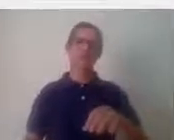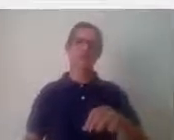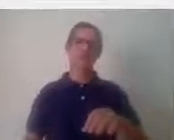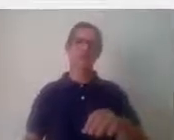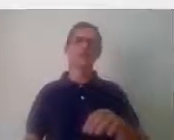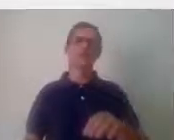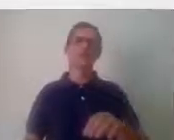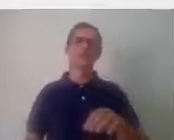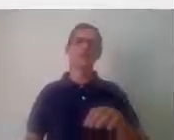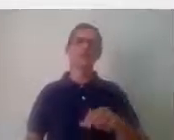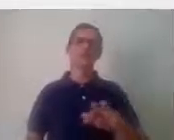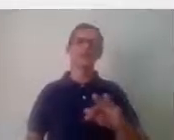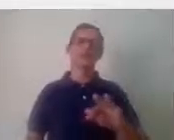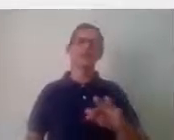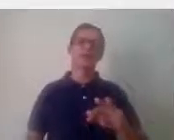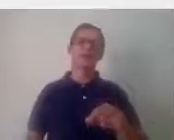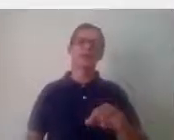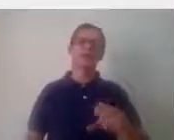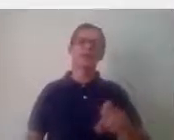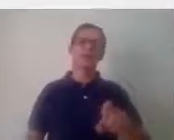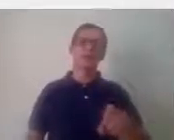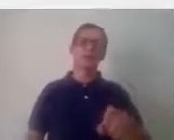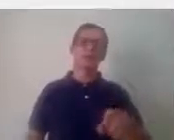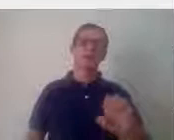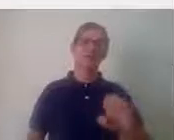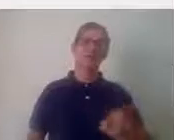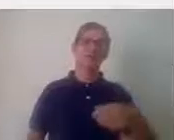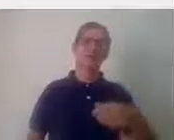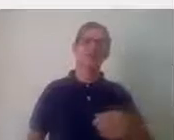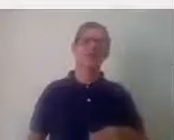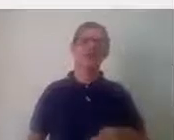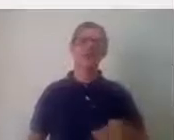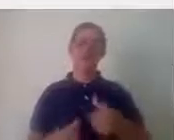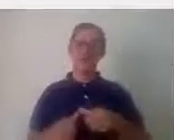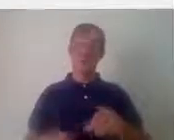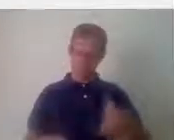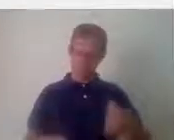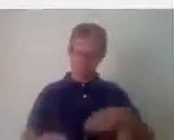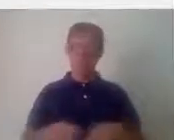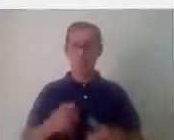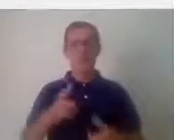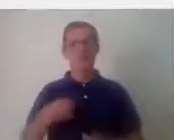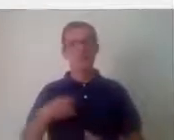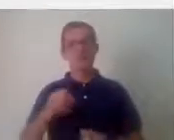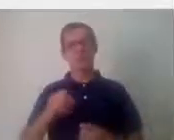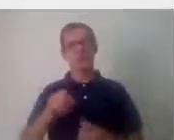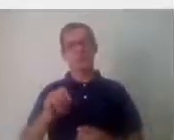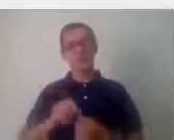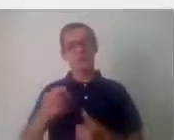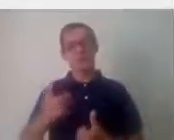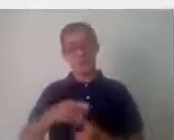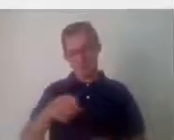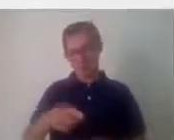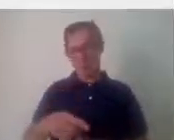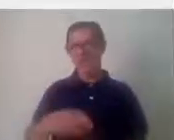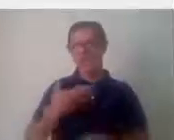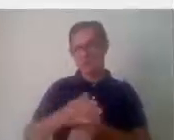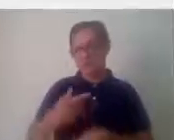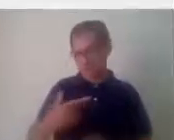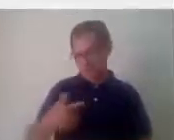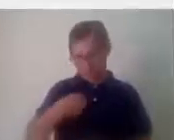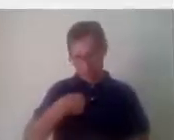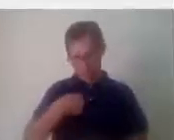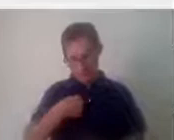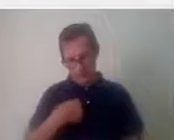de x. Eu vou fazer aqui a primeira, e aí vai ficar para você treinar aí a segunda possibilidade. Se eu